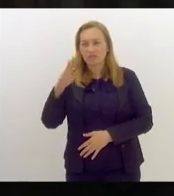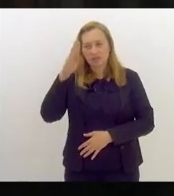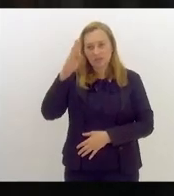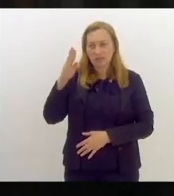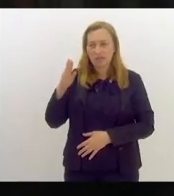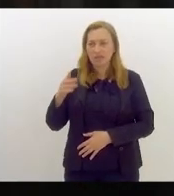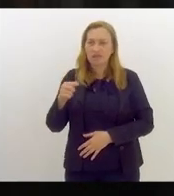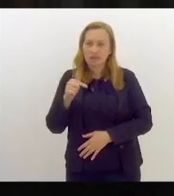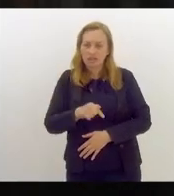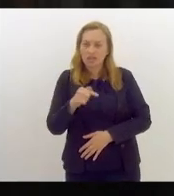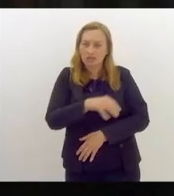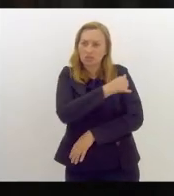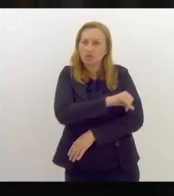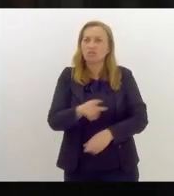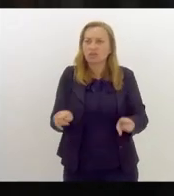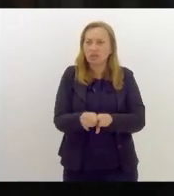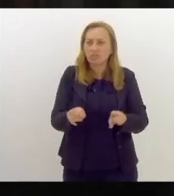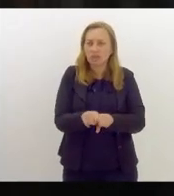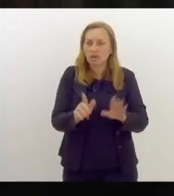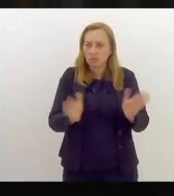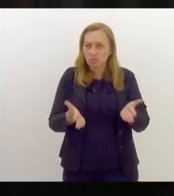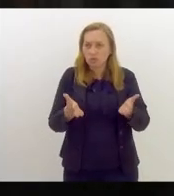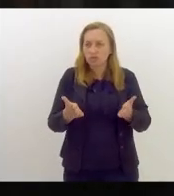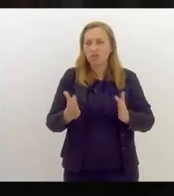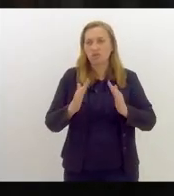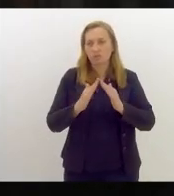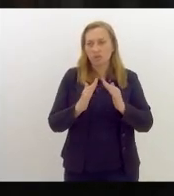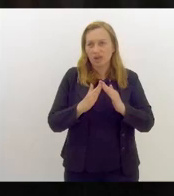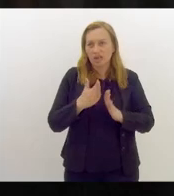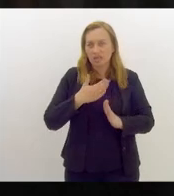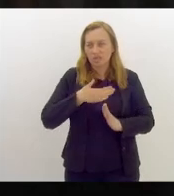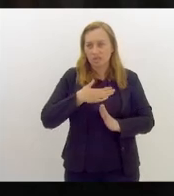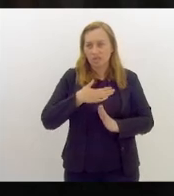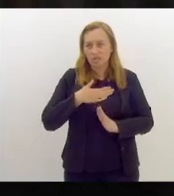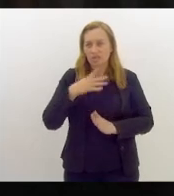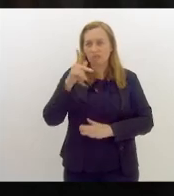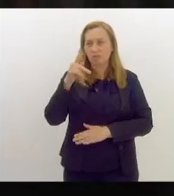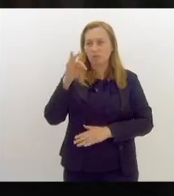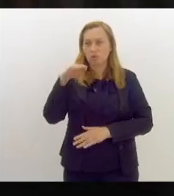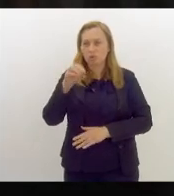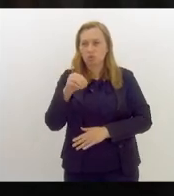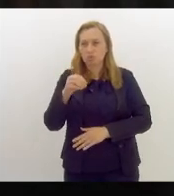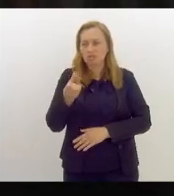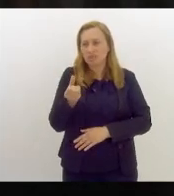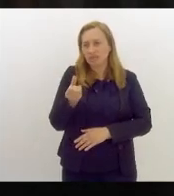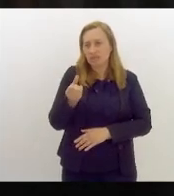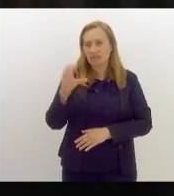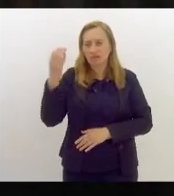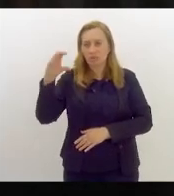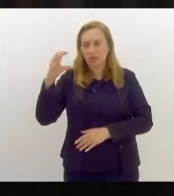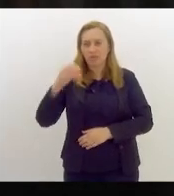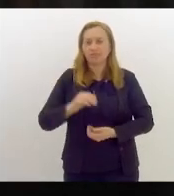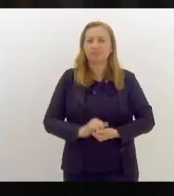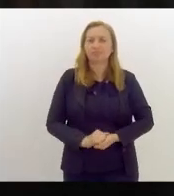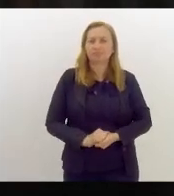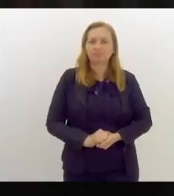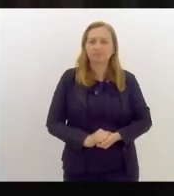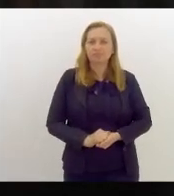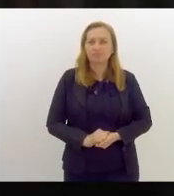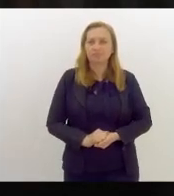no Rio de Janeiro que hoje também é minha atual residência lá no posto 6 em Copacabana Então